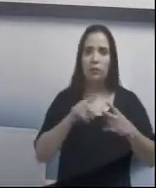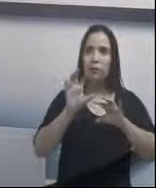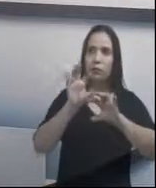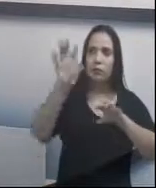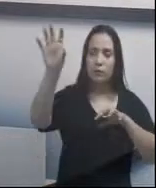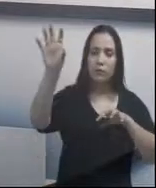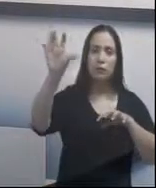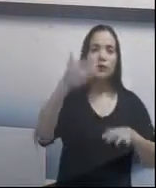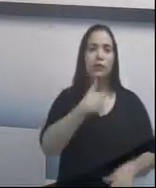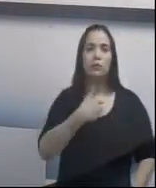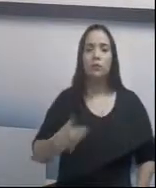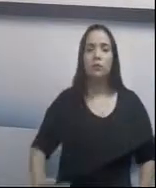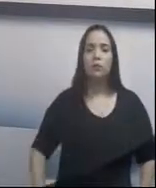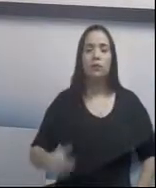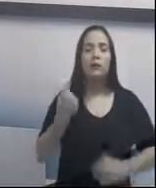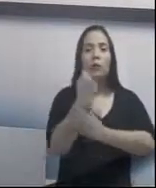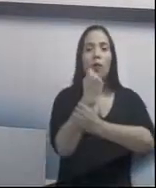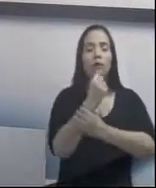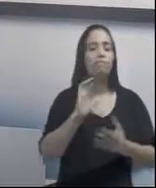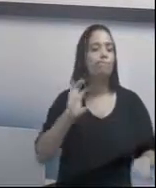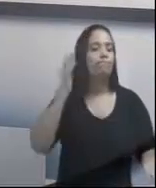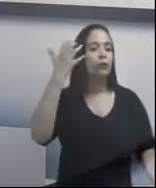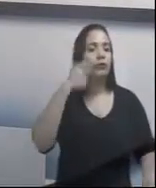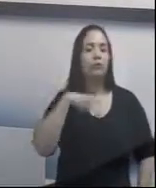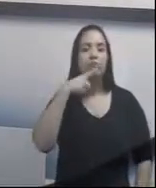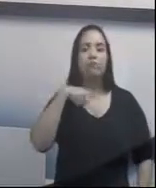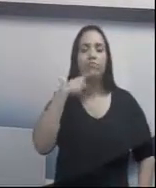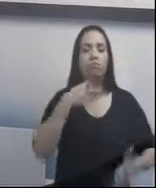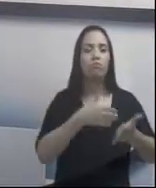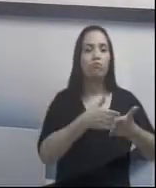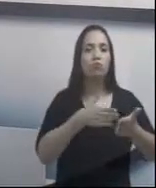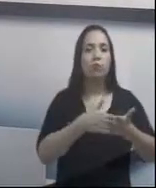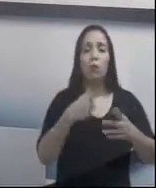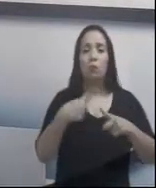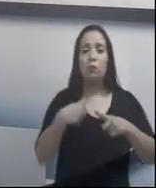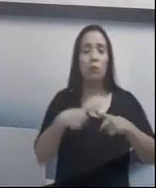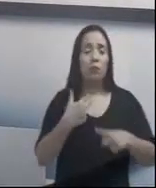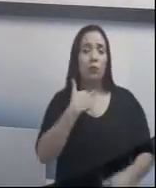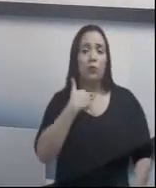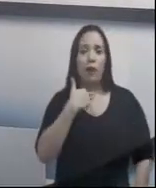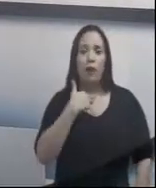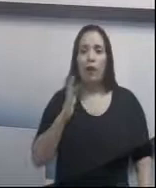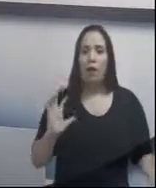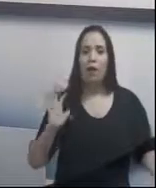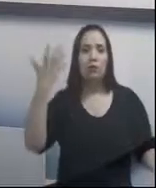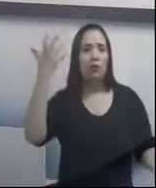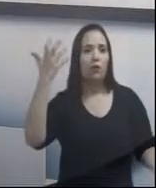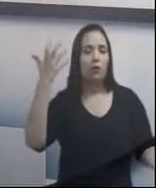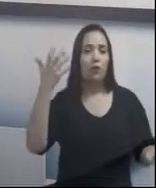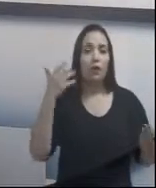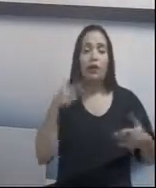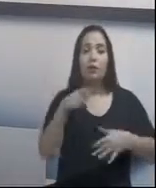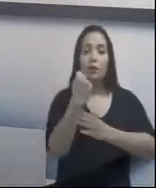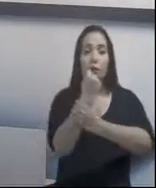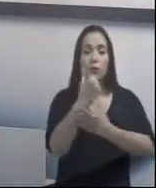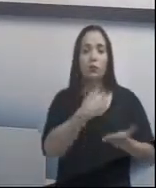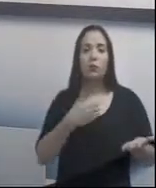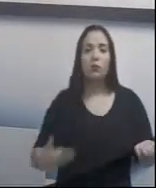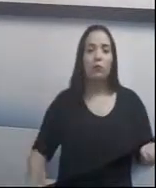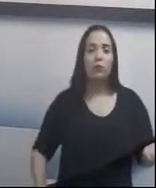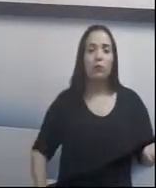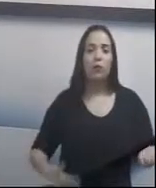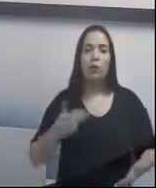países, não conseguiram resolver. Por quê? Porque não dá para resolver. Porque a segurança pública não consegue